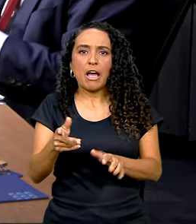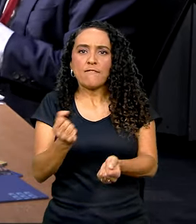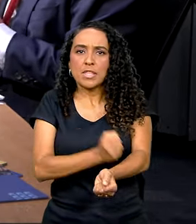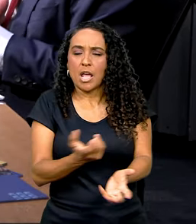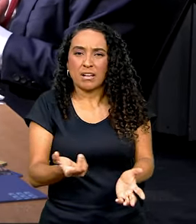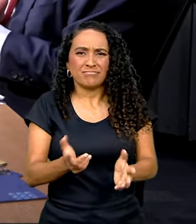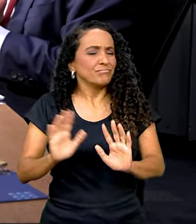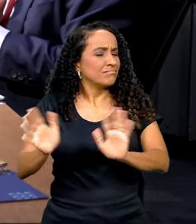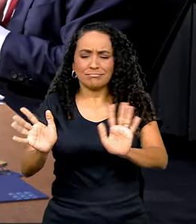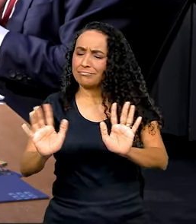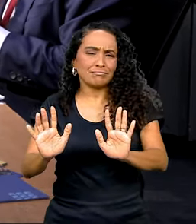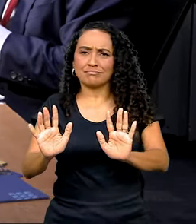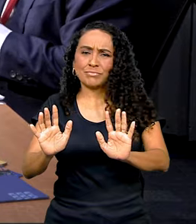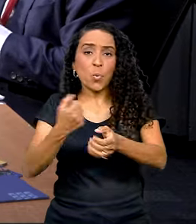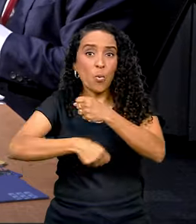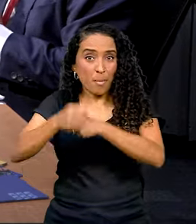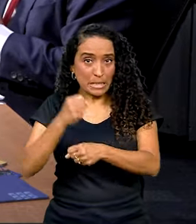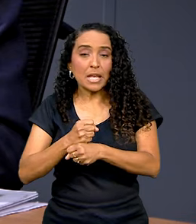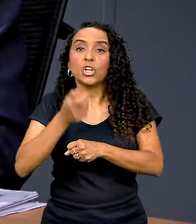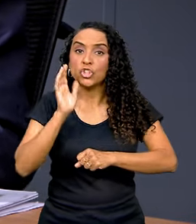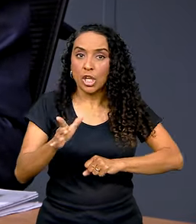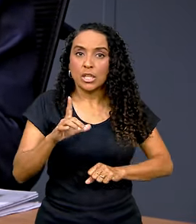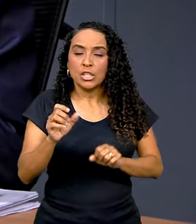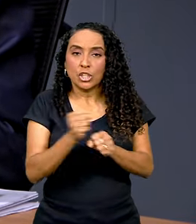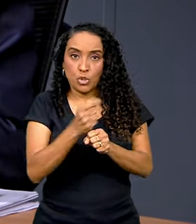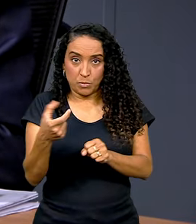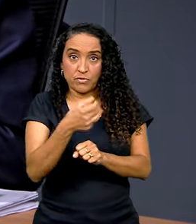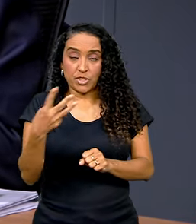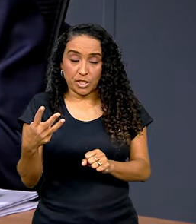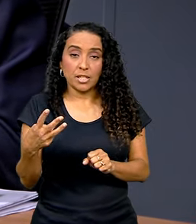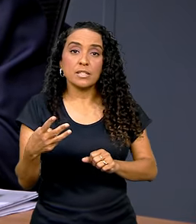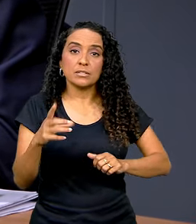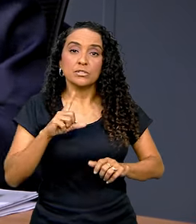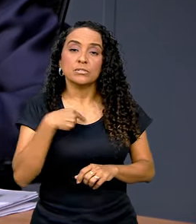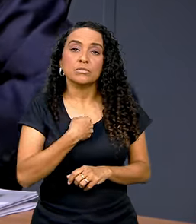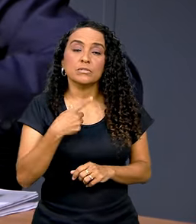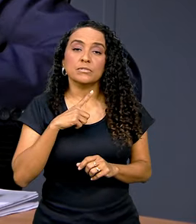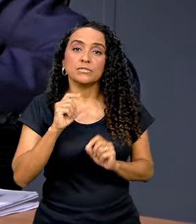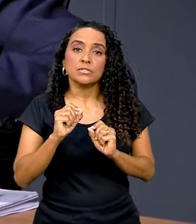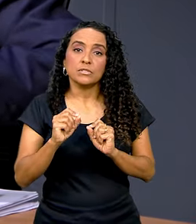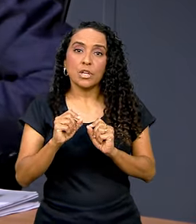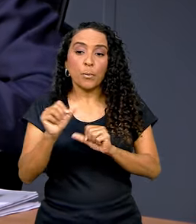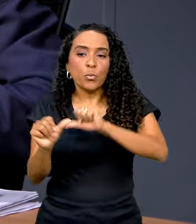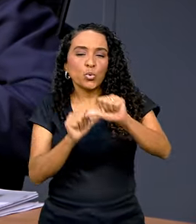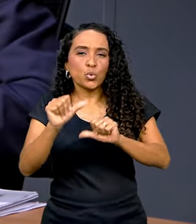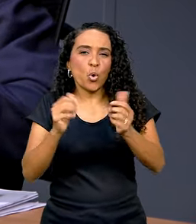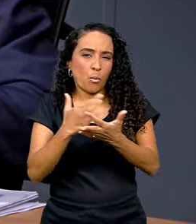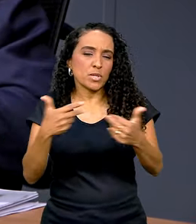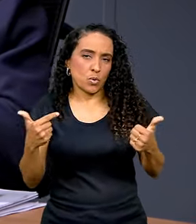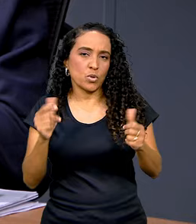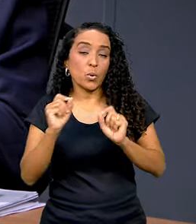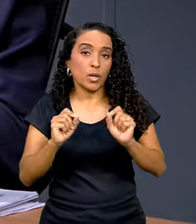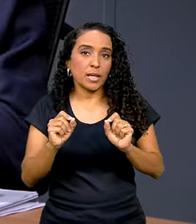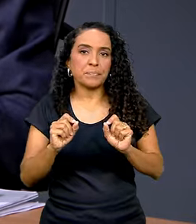ficando ados coisa nenhuma o ano passado já em 2023 eh a gente fez modificação